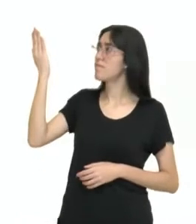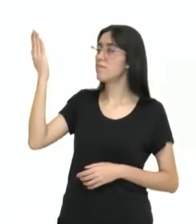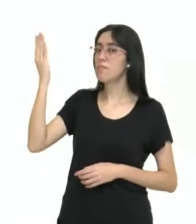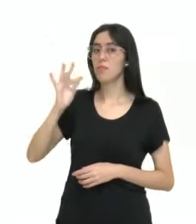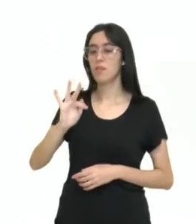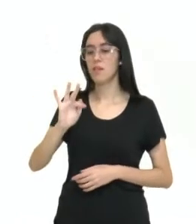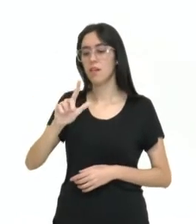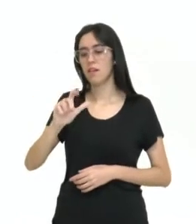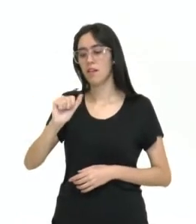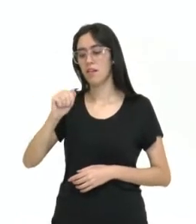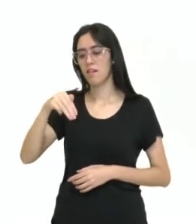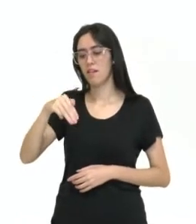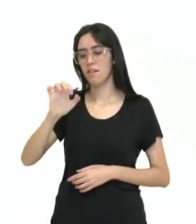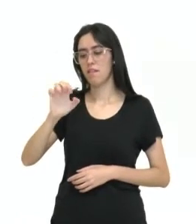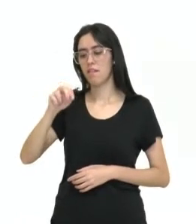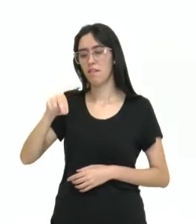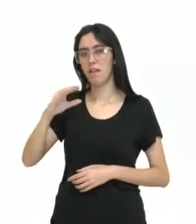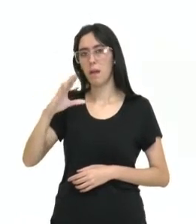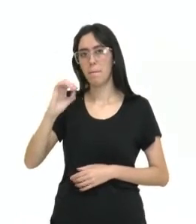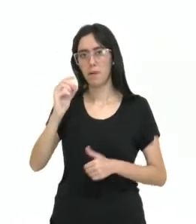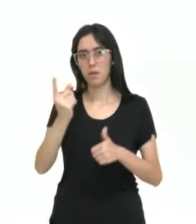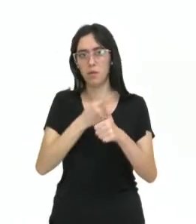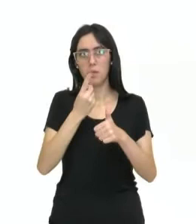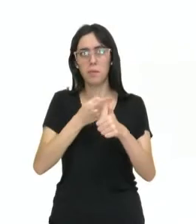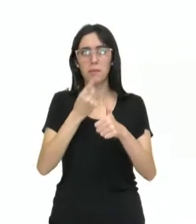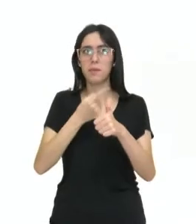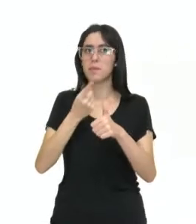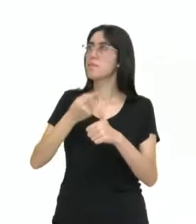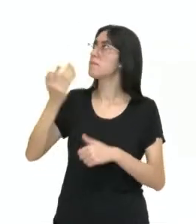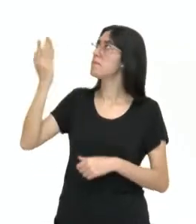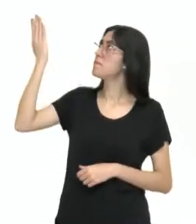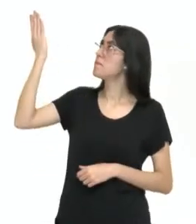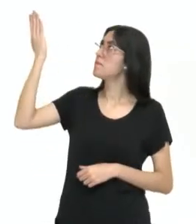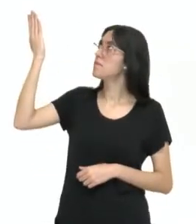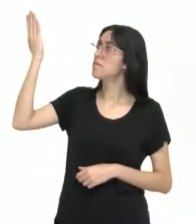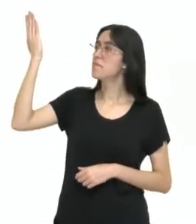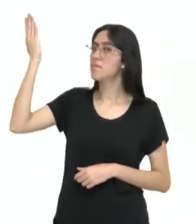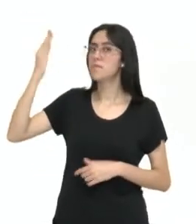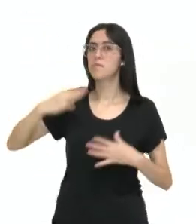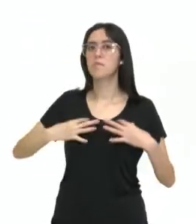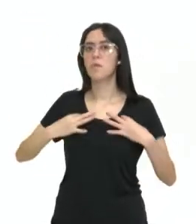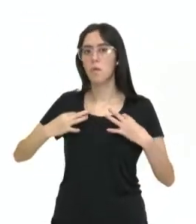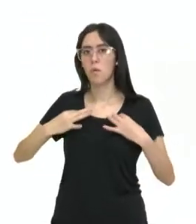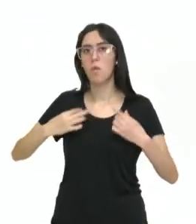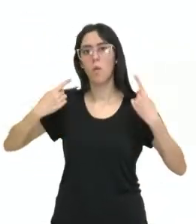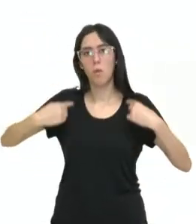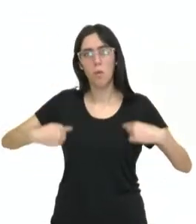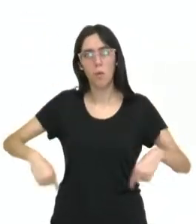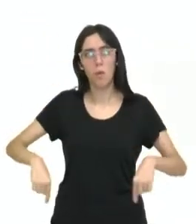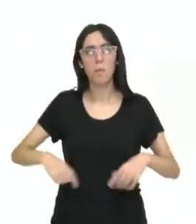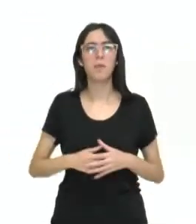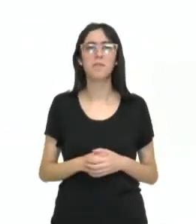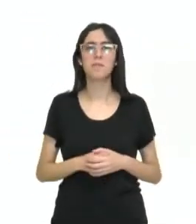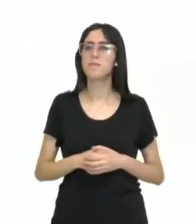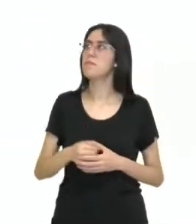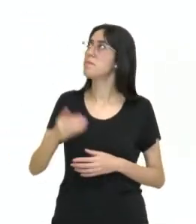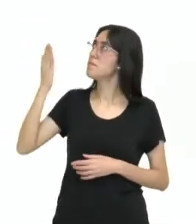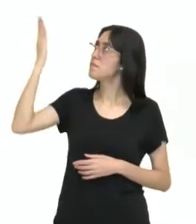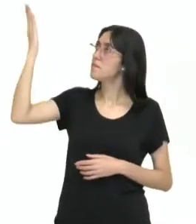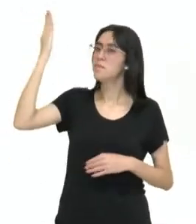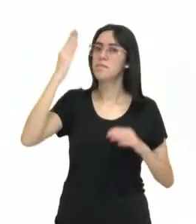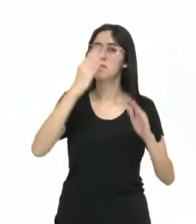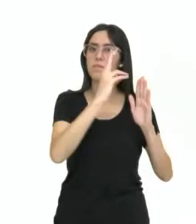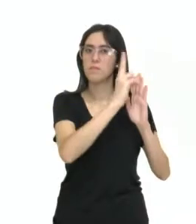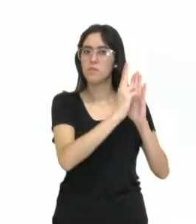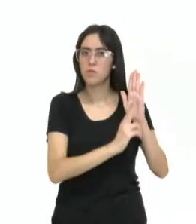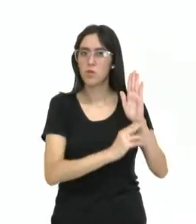Flamenco, ¿por qué? Lleva ropa de flamenco, vestido, carga unas castañuelas,